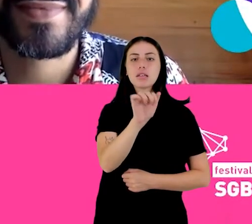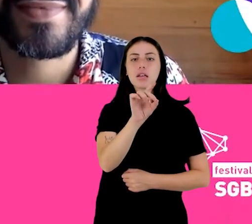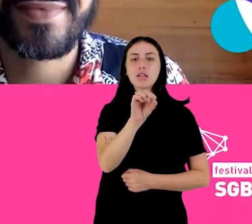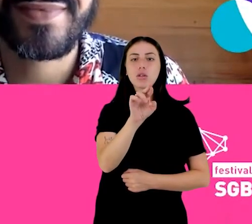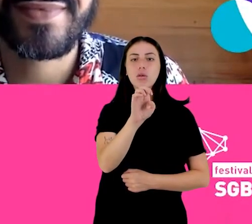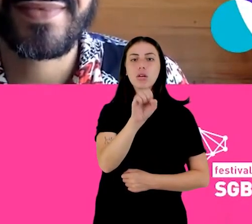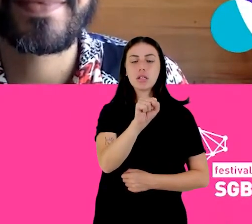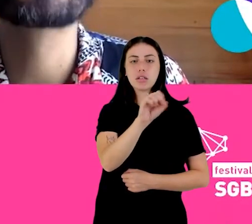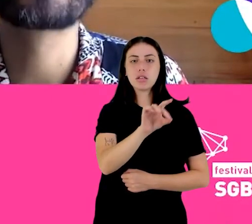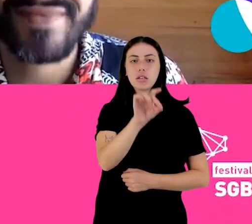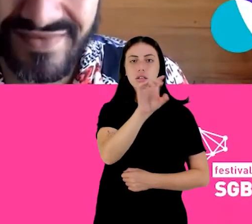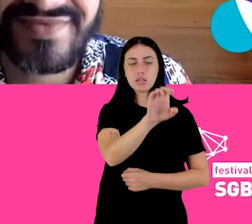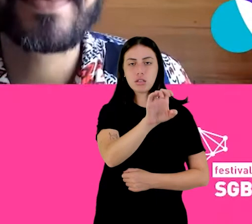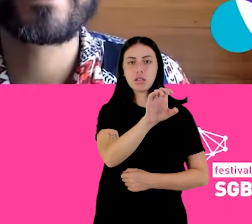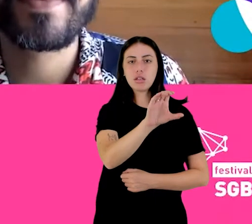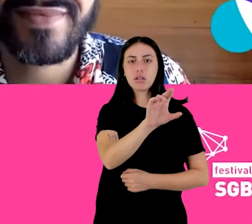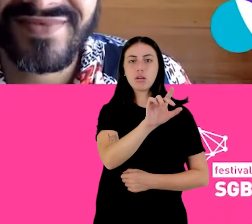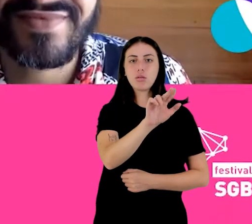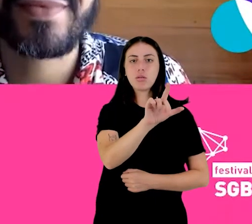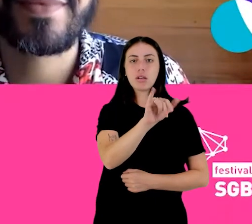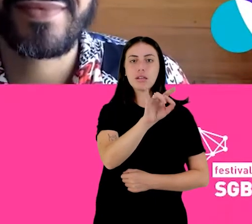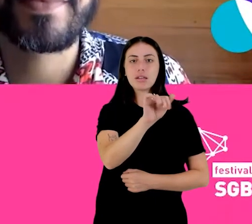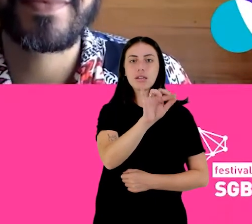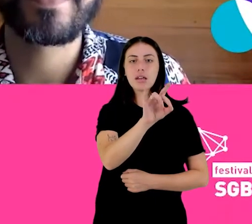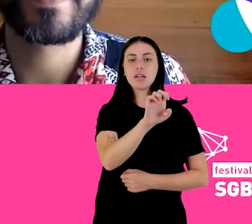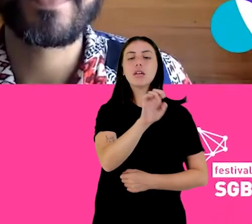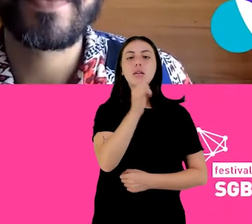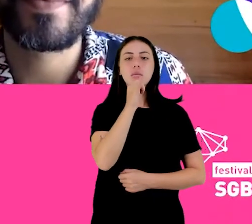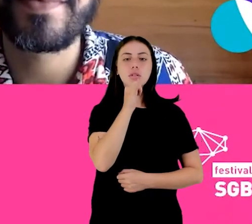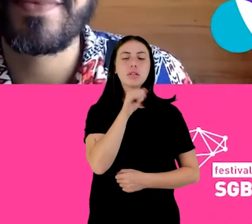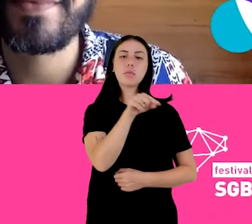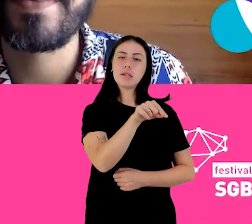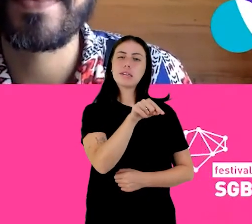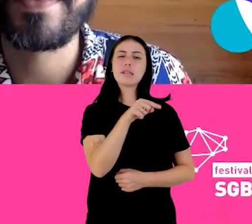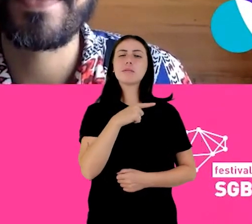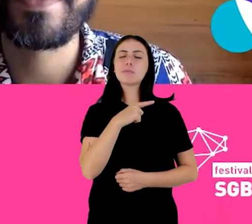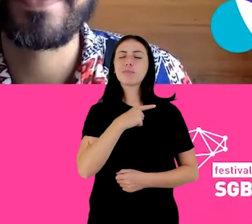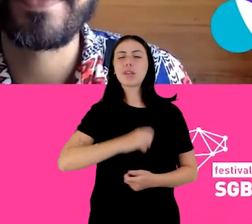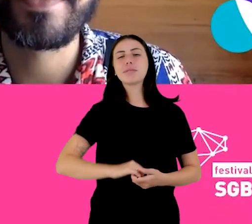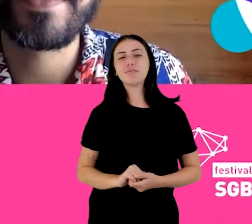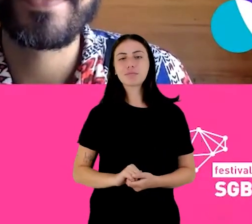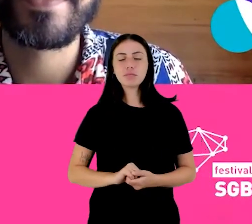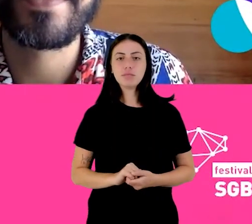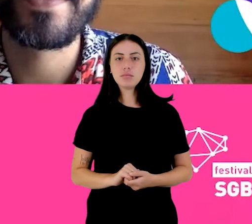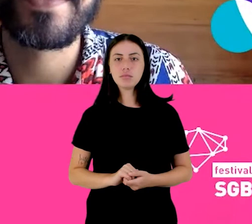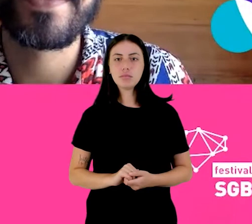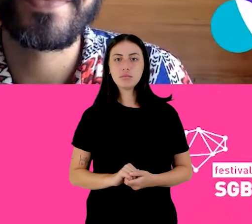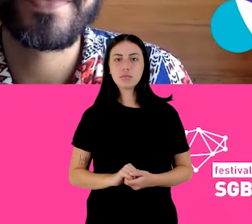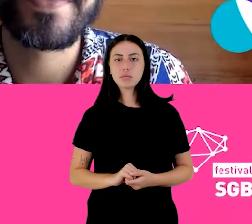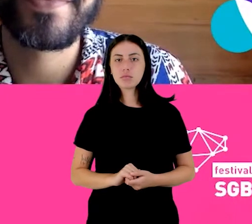mobilizadores de comunidade, tem vários que estão migrando para esse fim. Então, vou pegar um exemplo de